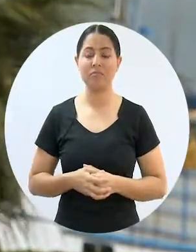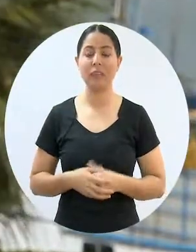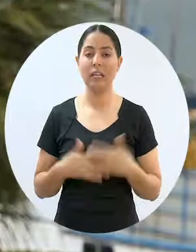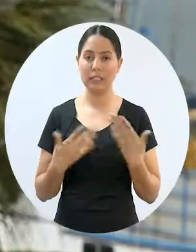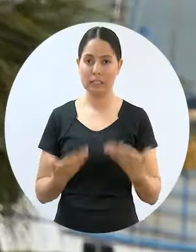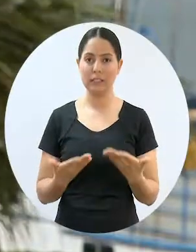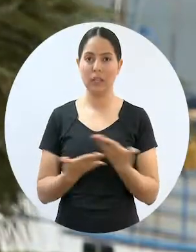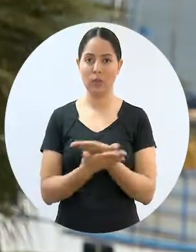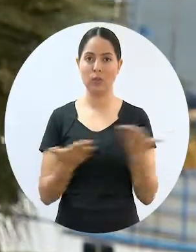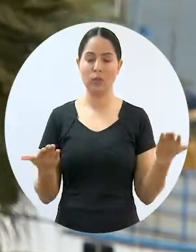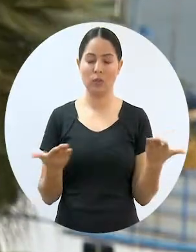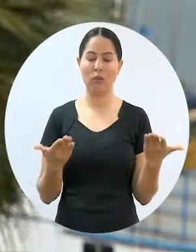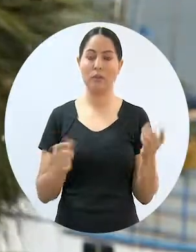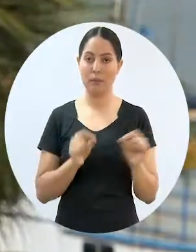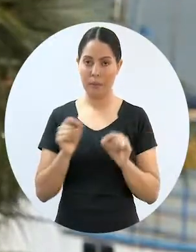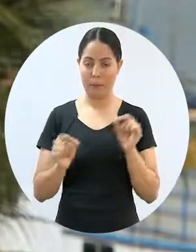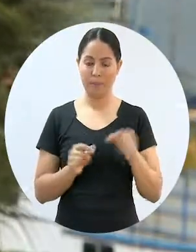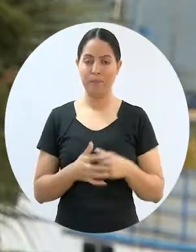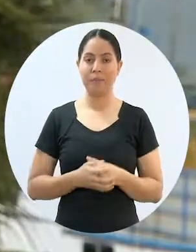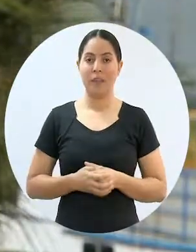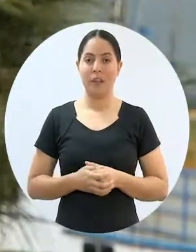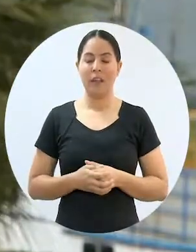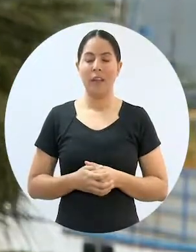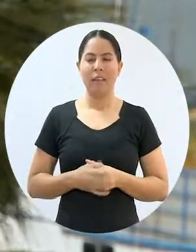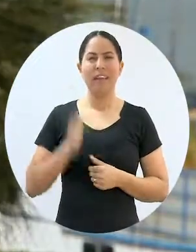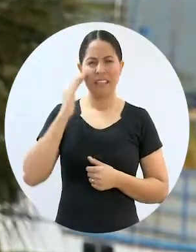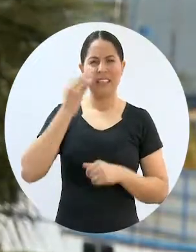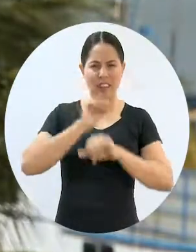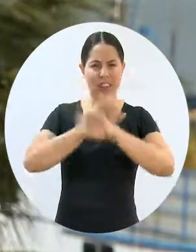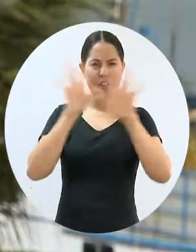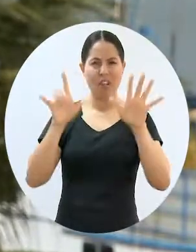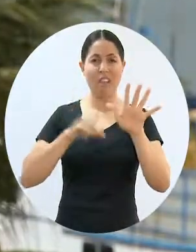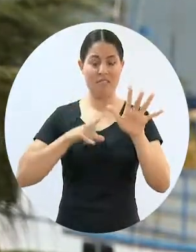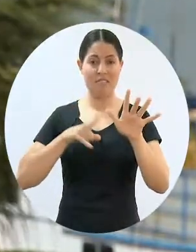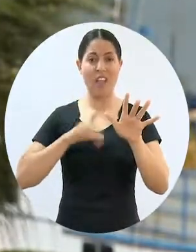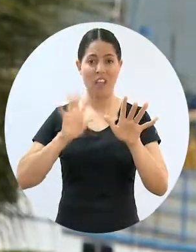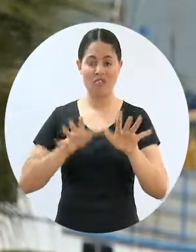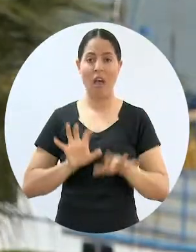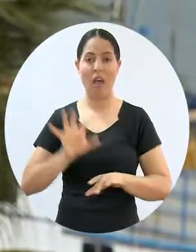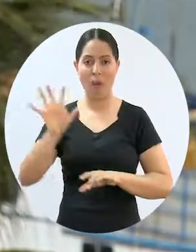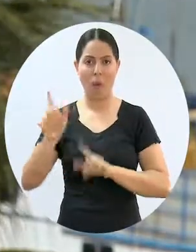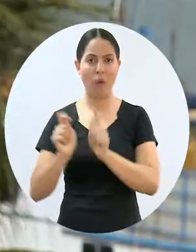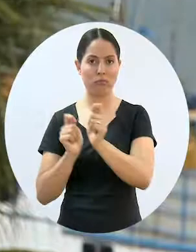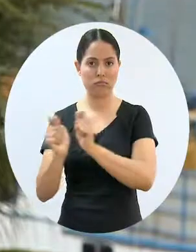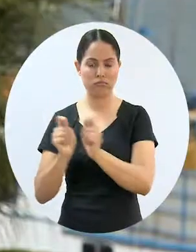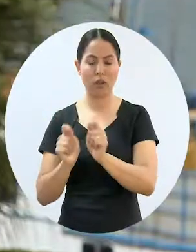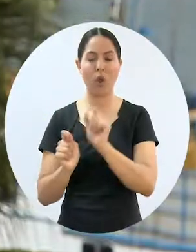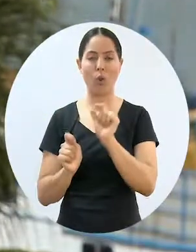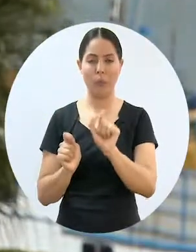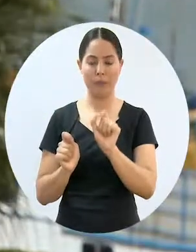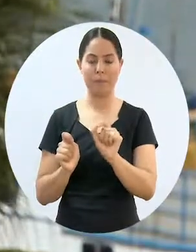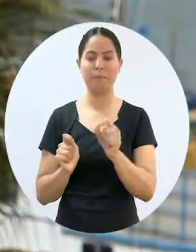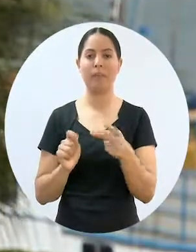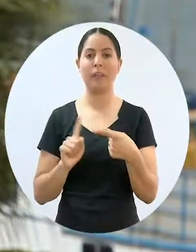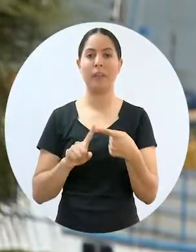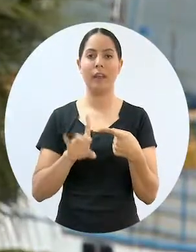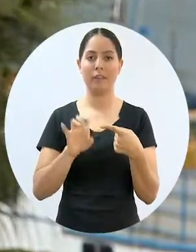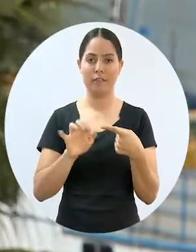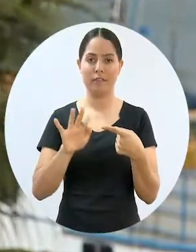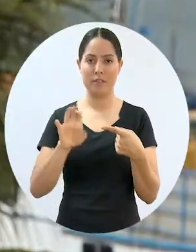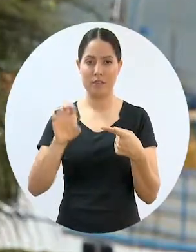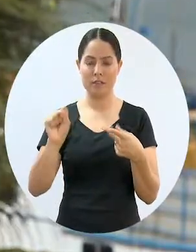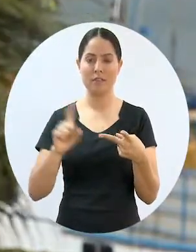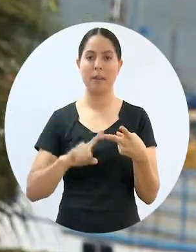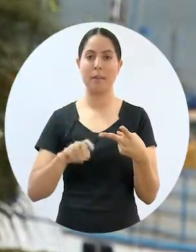Basicamente, Natália, nós entendemos que, em razão de os órgãos de controle, juntamente com Defesa Civil, Marinha do